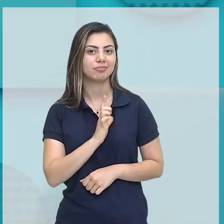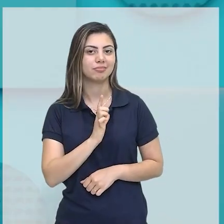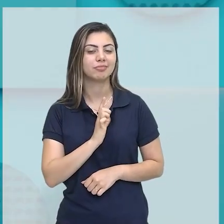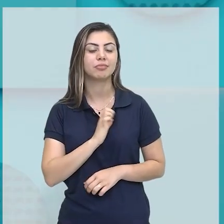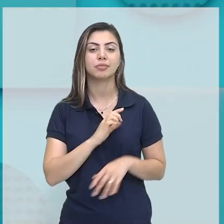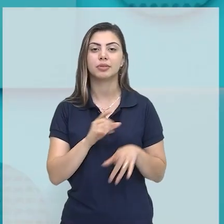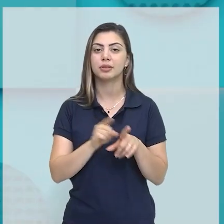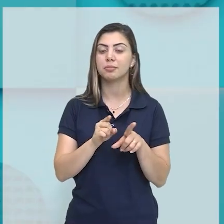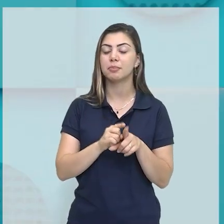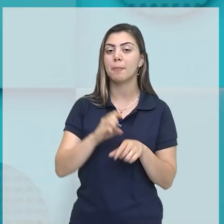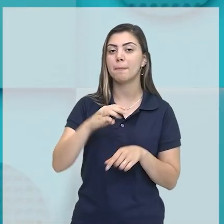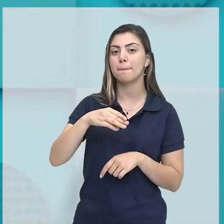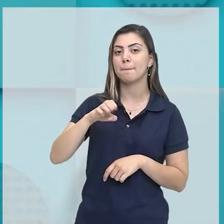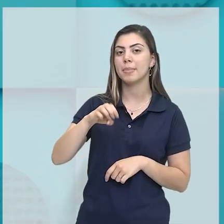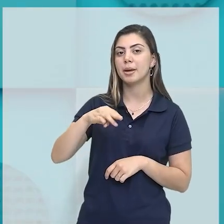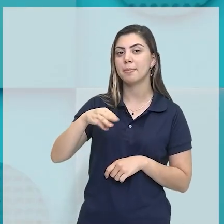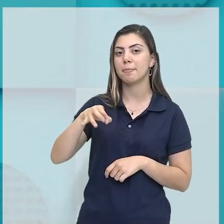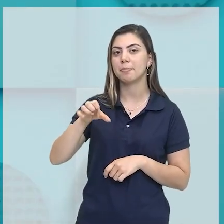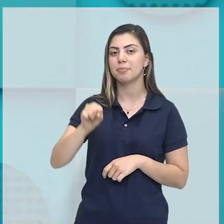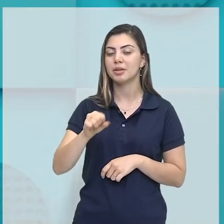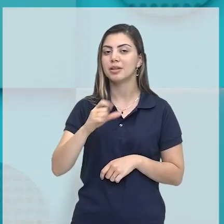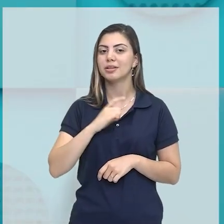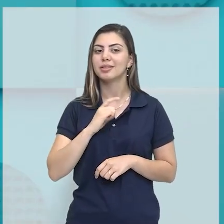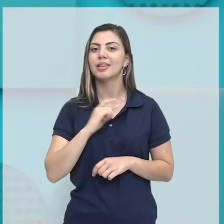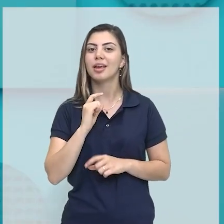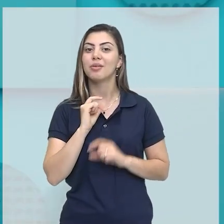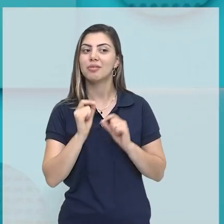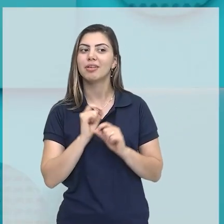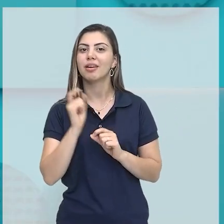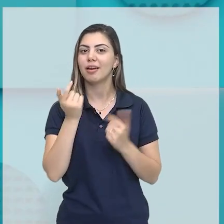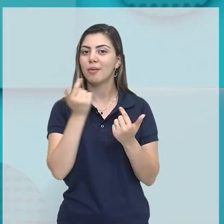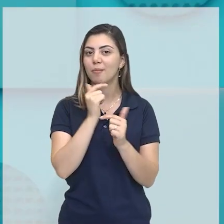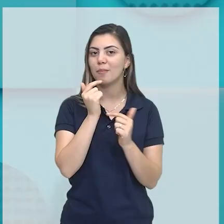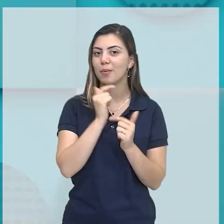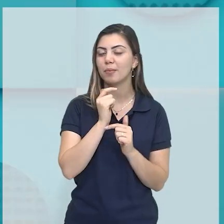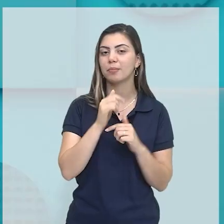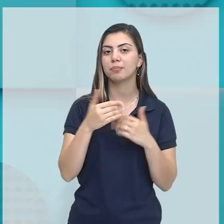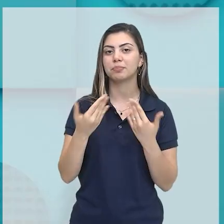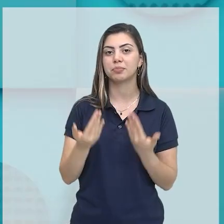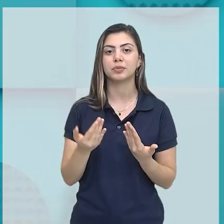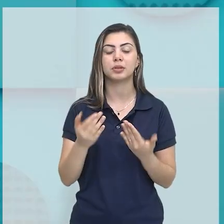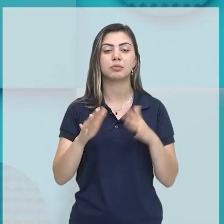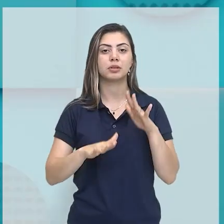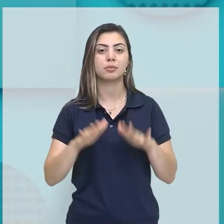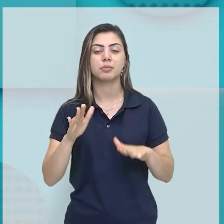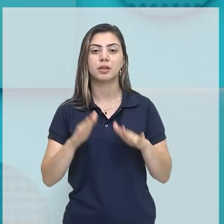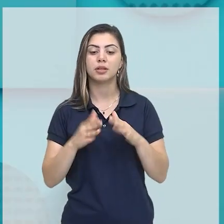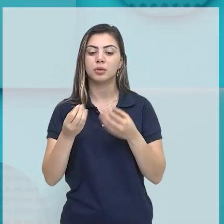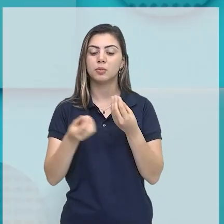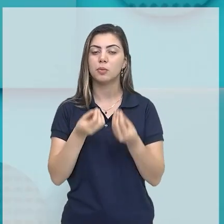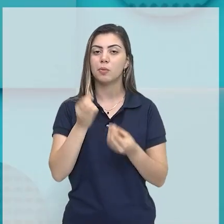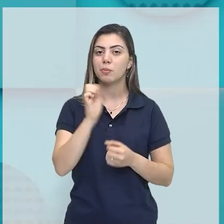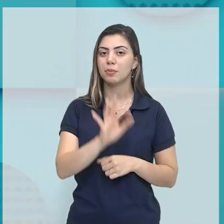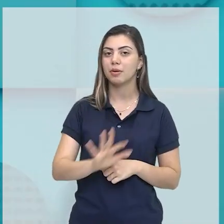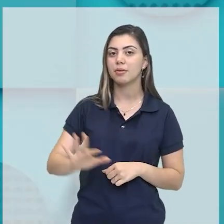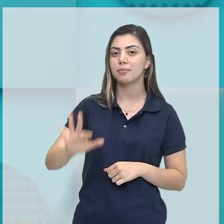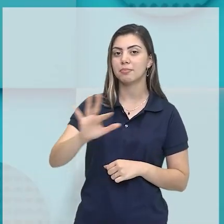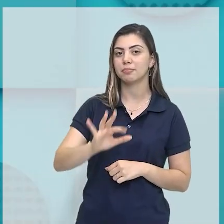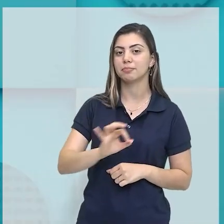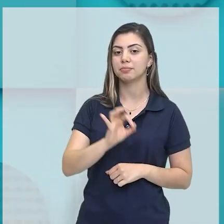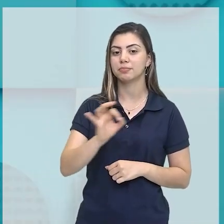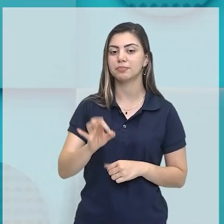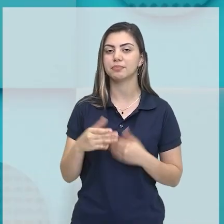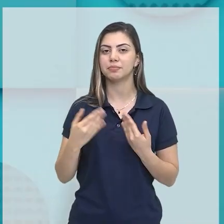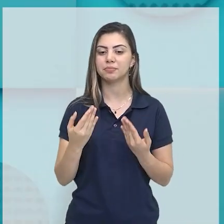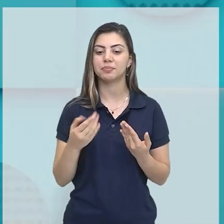Os memes, por exemplo, eles têm um tom de humor. Então, dependendo da construção da imagem, do meme,